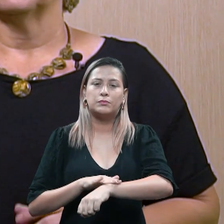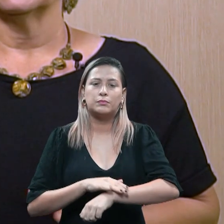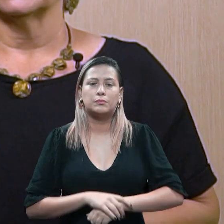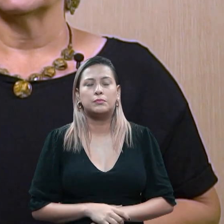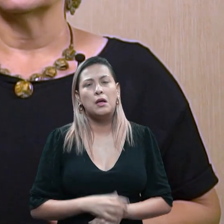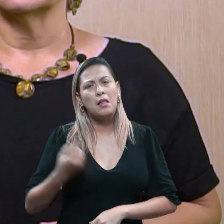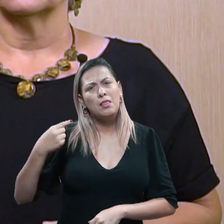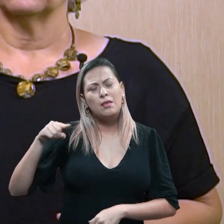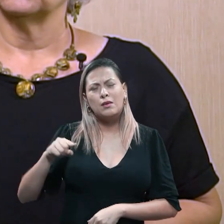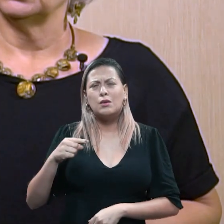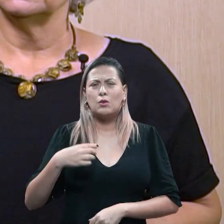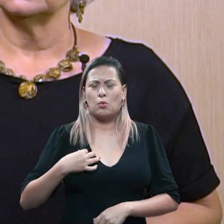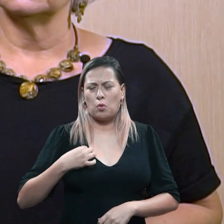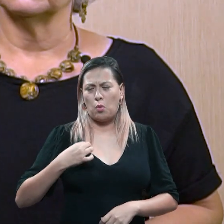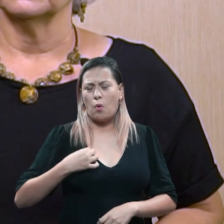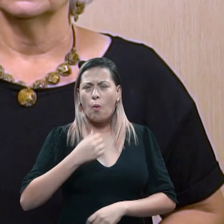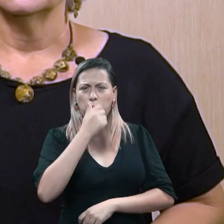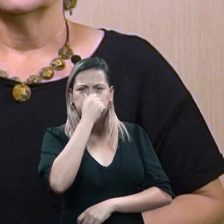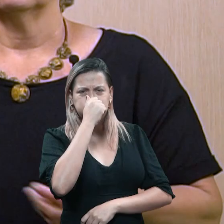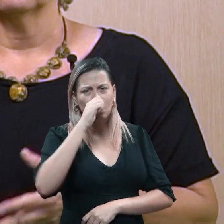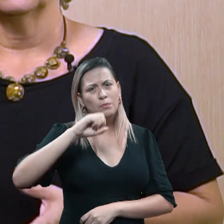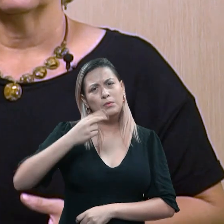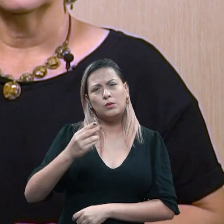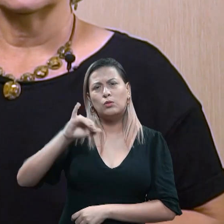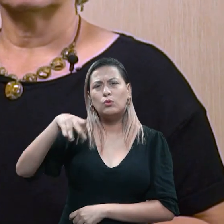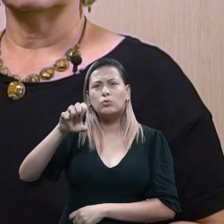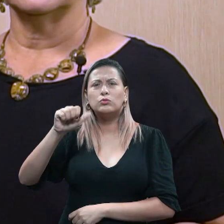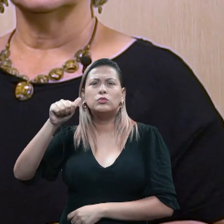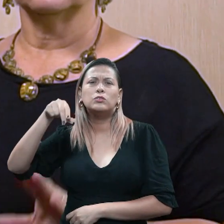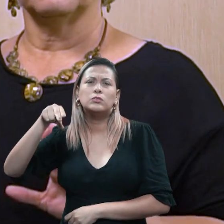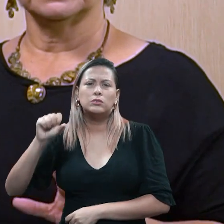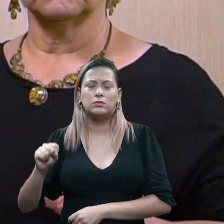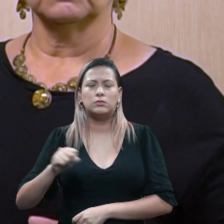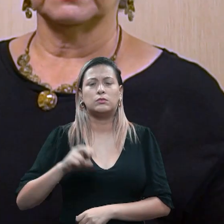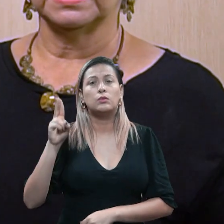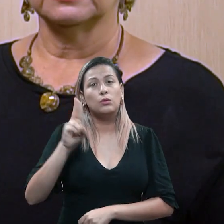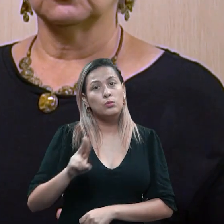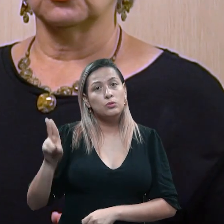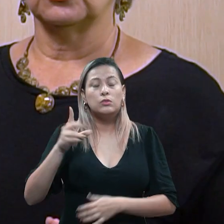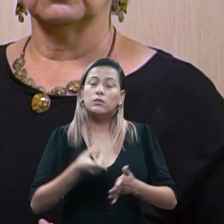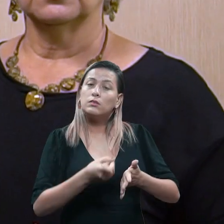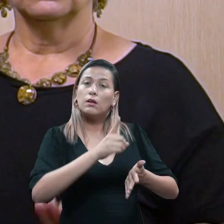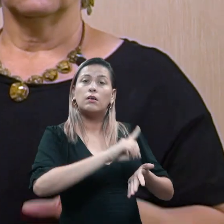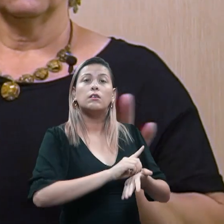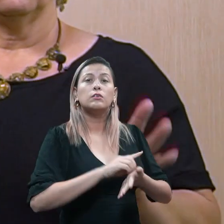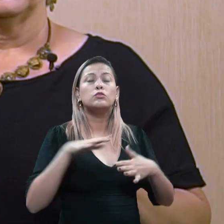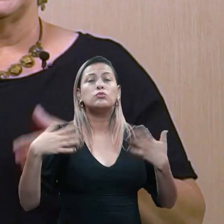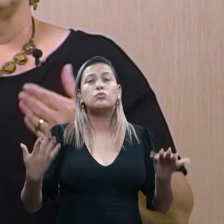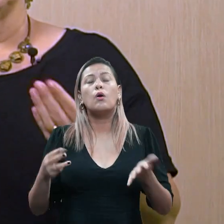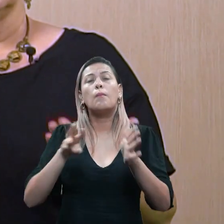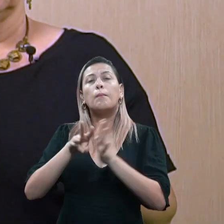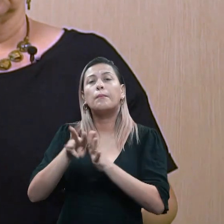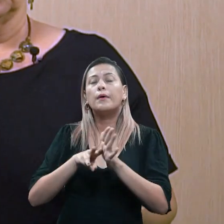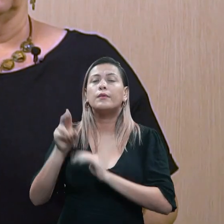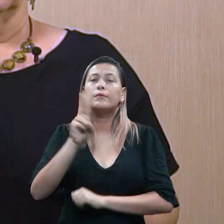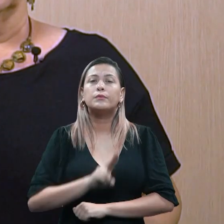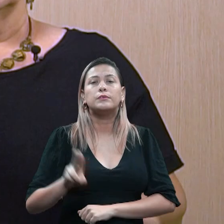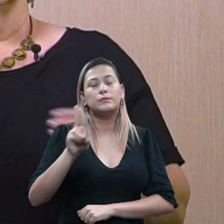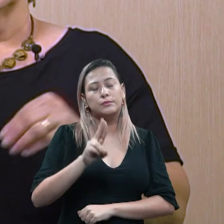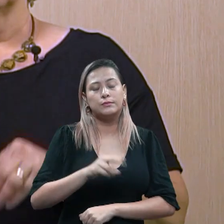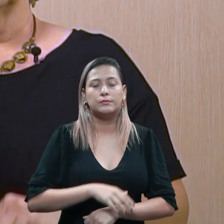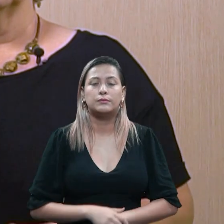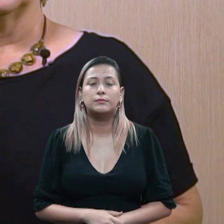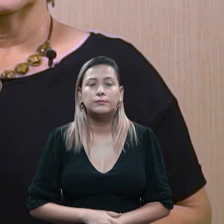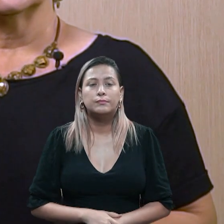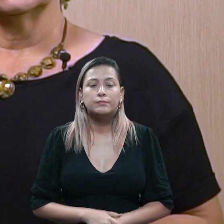roupas apertadas ou jeans. Escolha com antecedência o método depilatório ou epilatório.